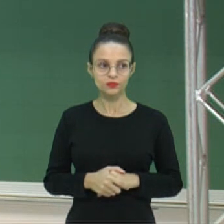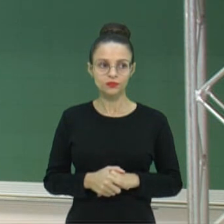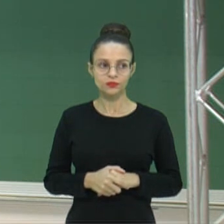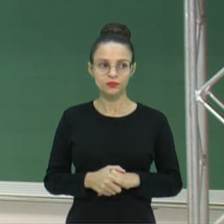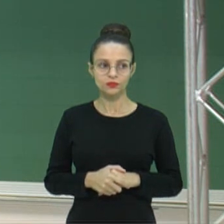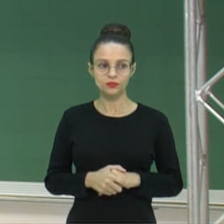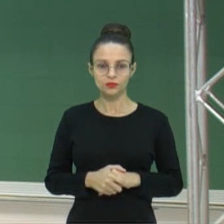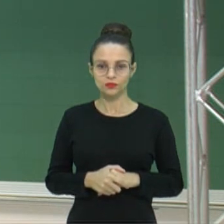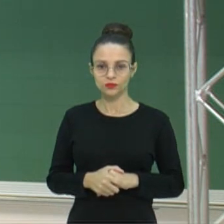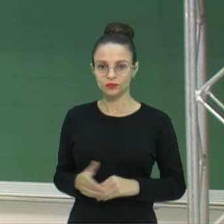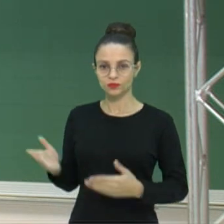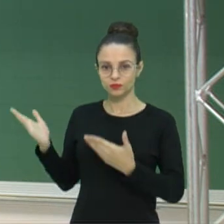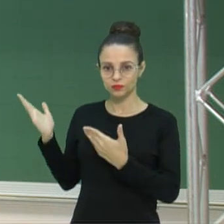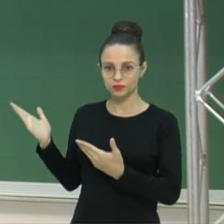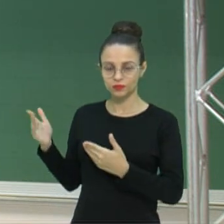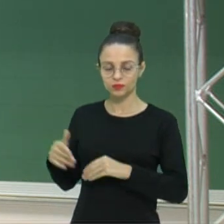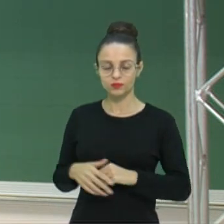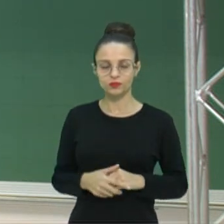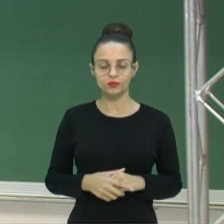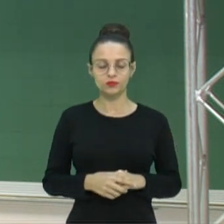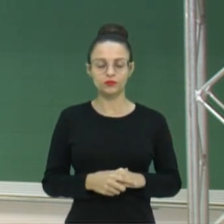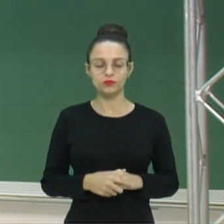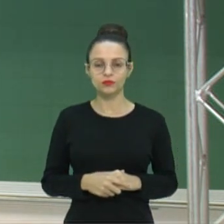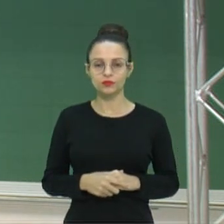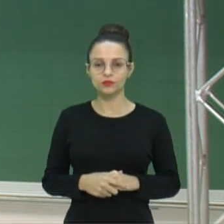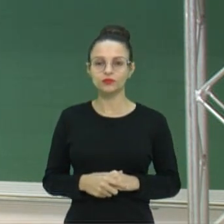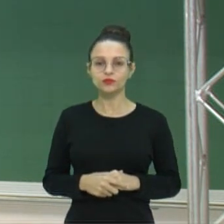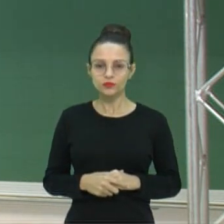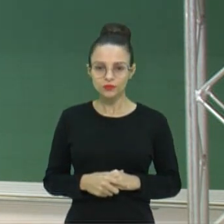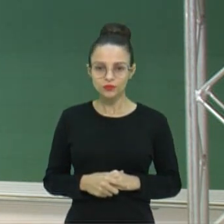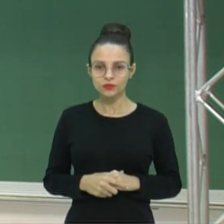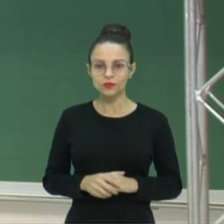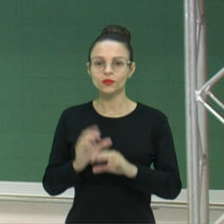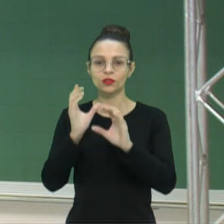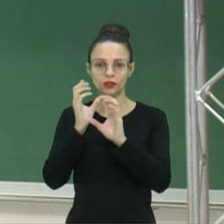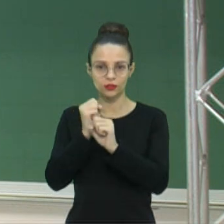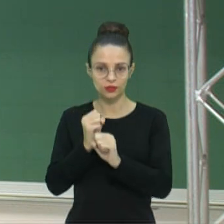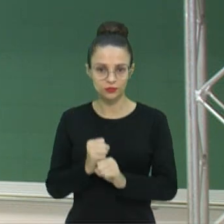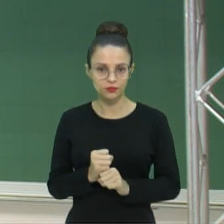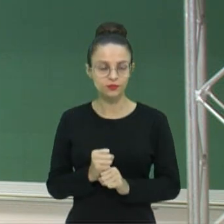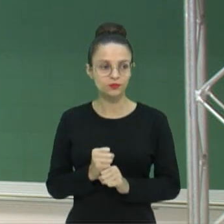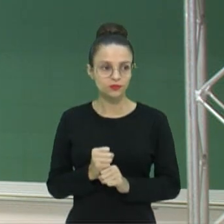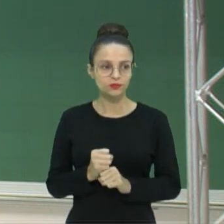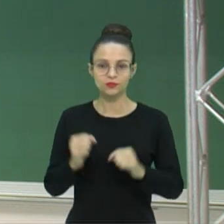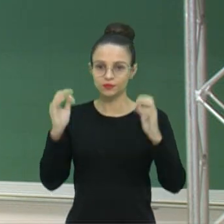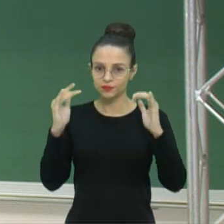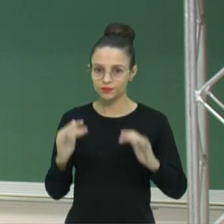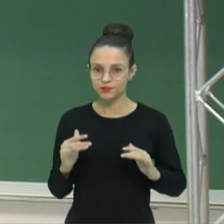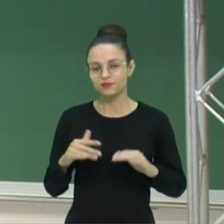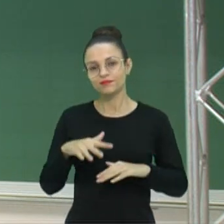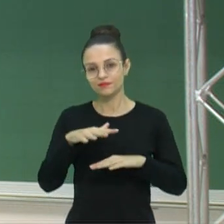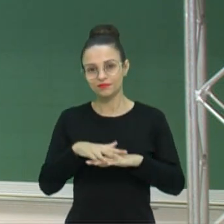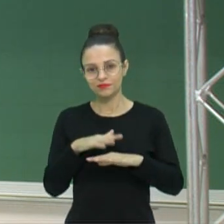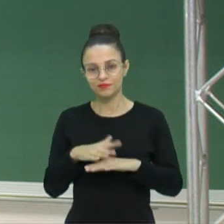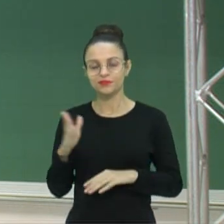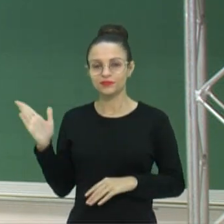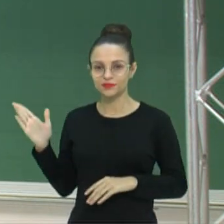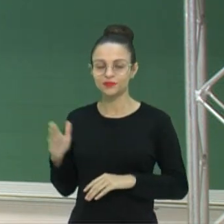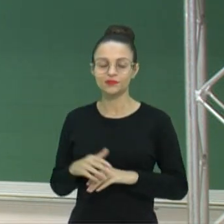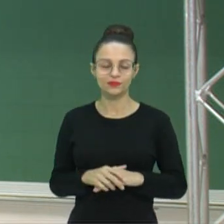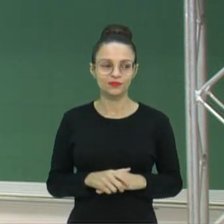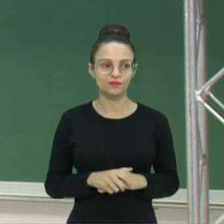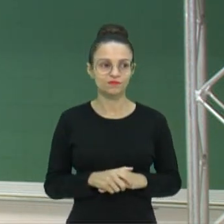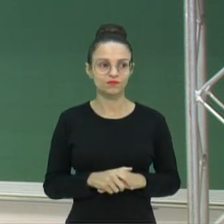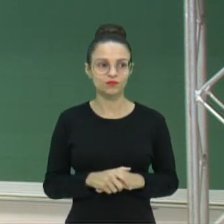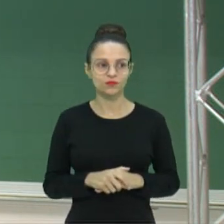esses valores aqui. Fazendo esses valorzinhos aqui, resumindo a velha matemática, né? Aquele calo de